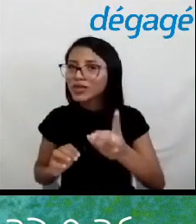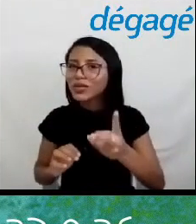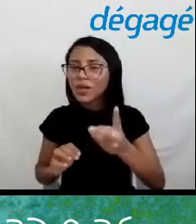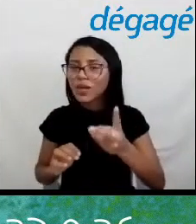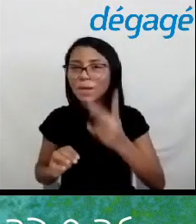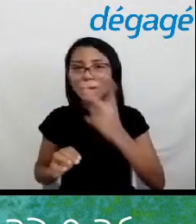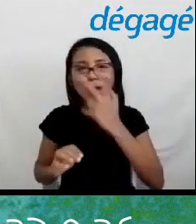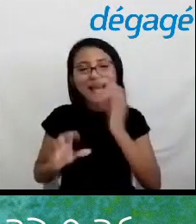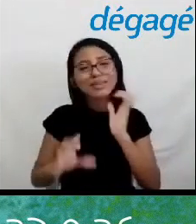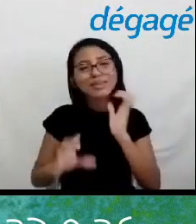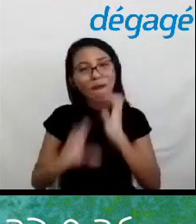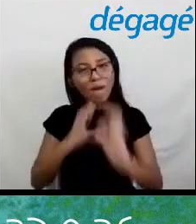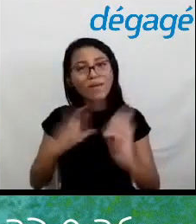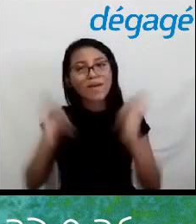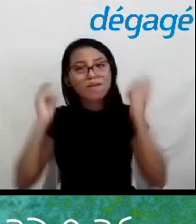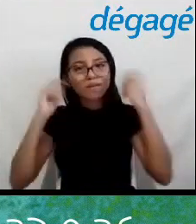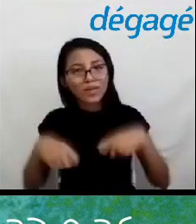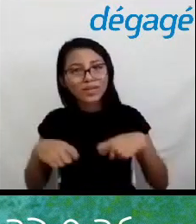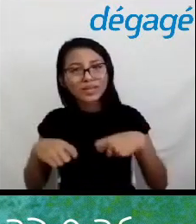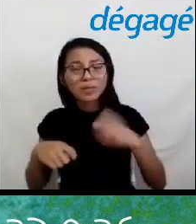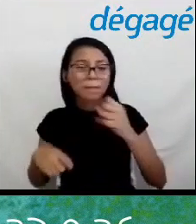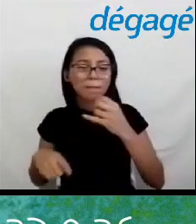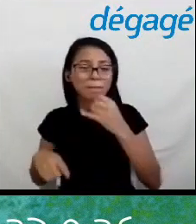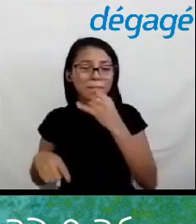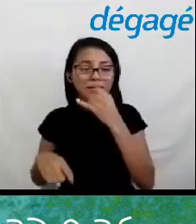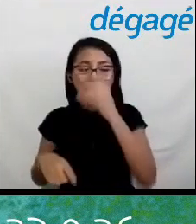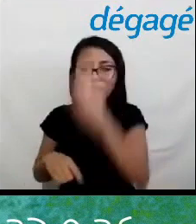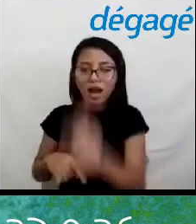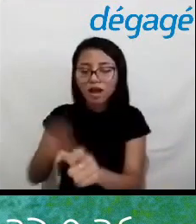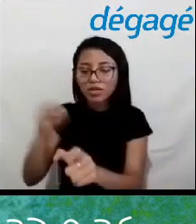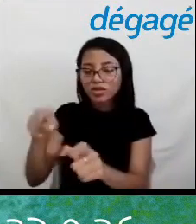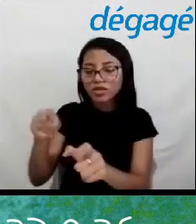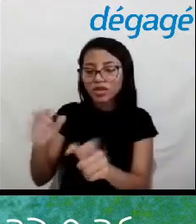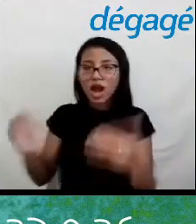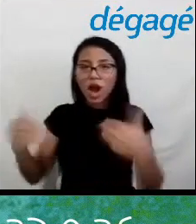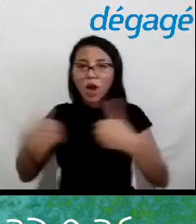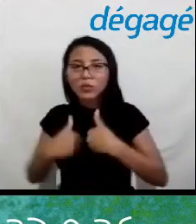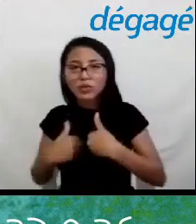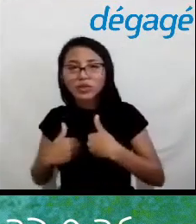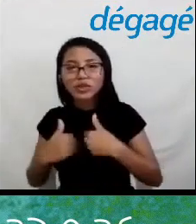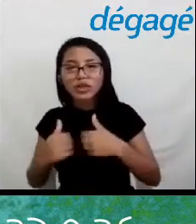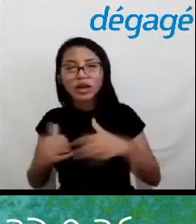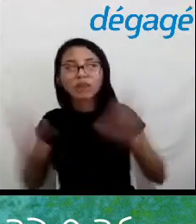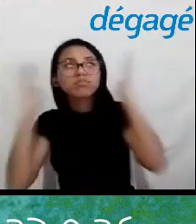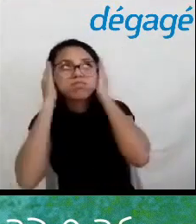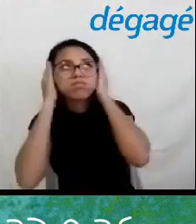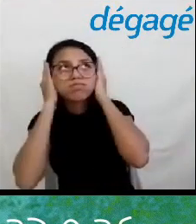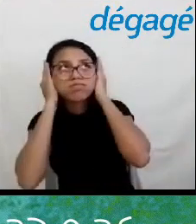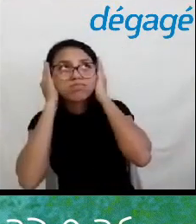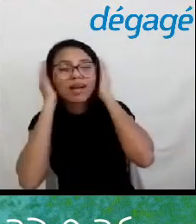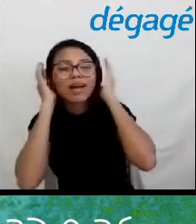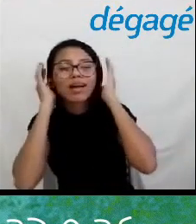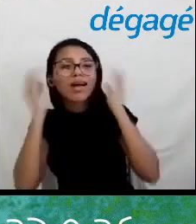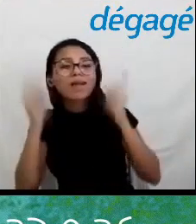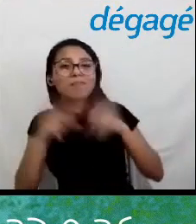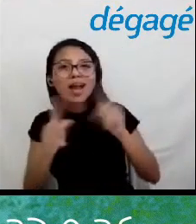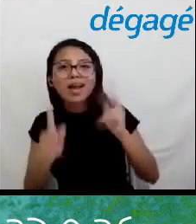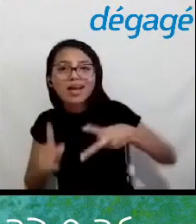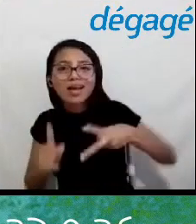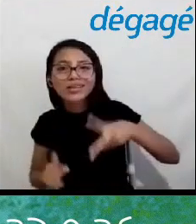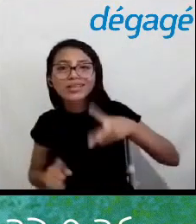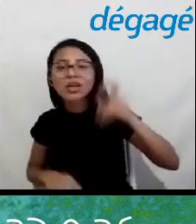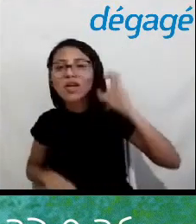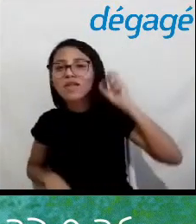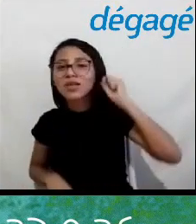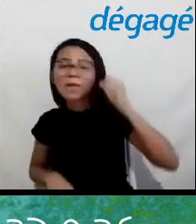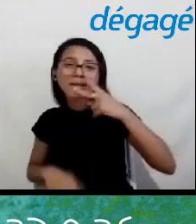que é bem interessante, que, se não me engano, chama Outras Vozes, eu vou pegar a referência melhor aqui, que é um psiquiatra que está